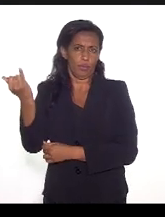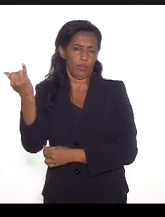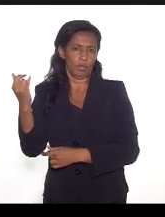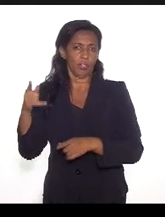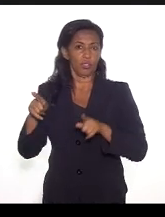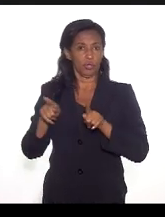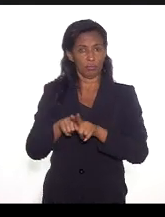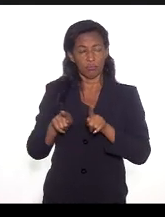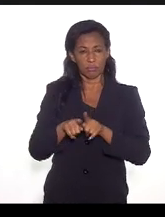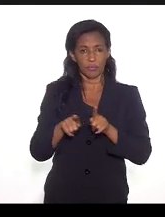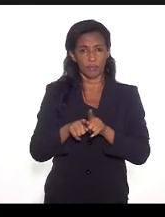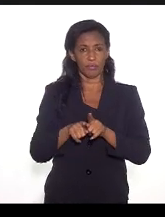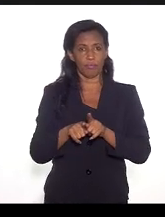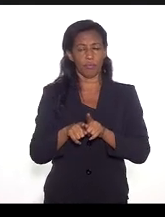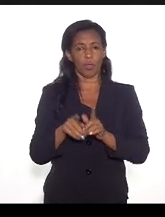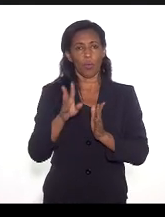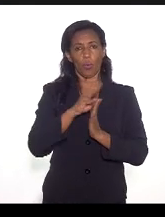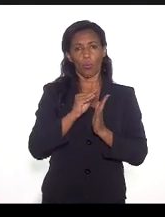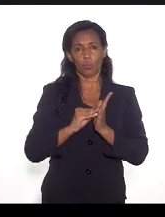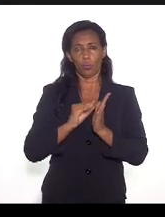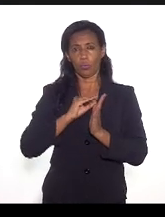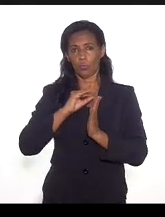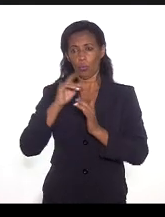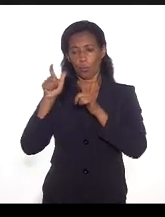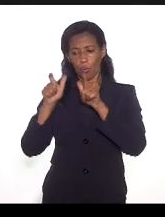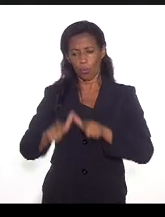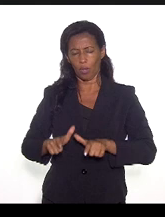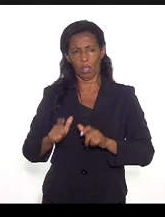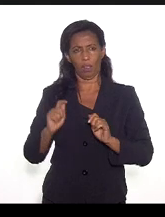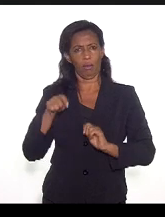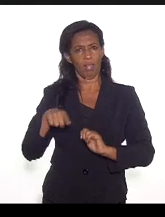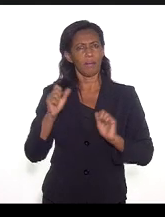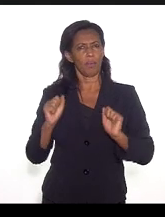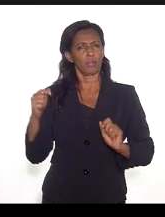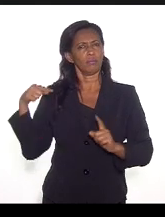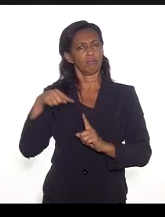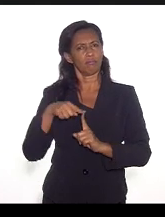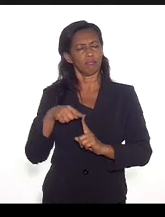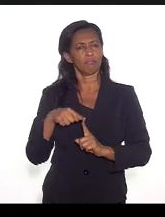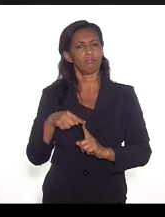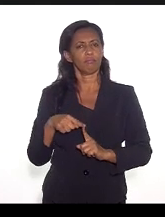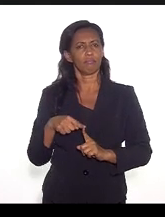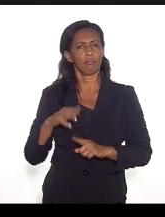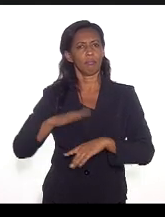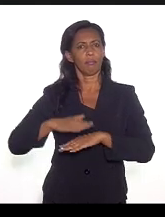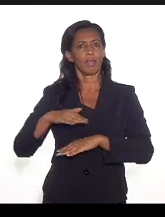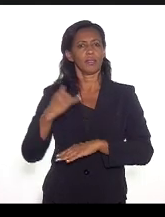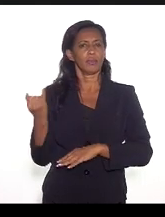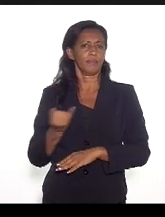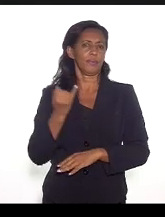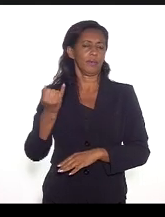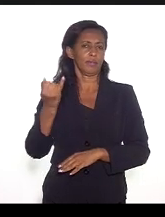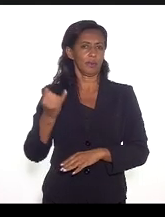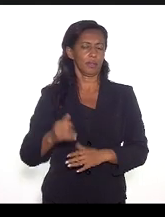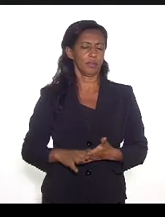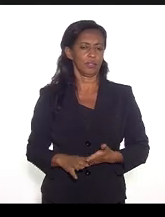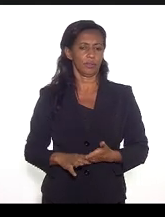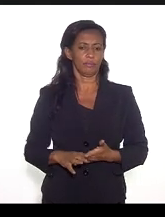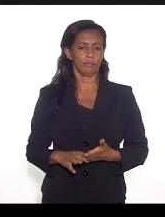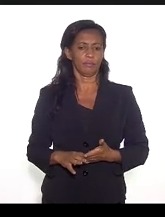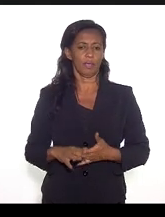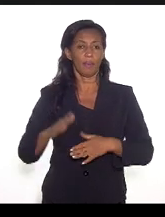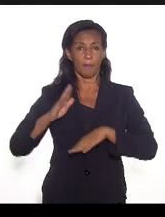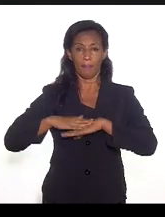só posso dizer que o conteúdo local ele é possível de ser alcançado, mas o mais